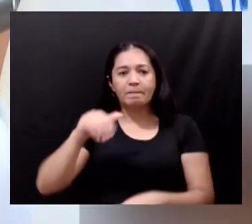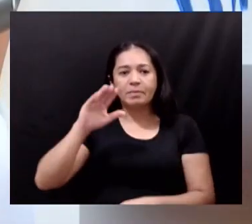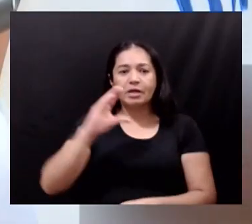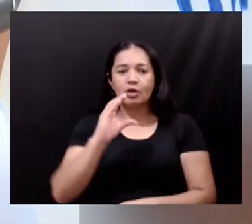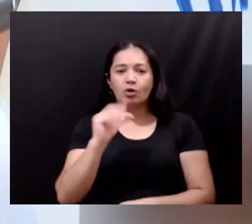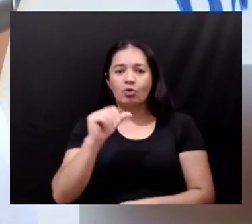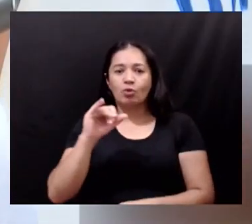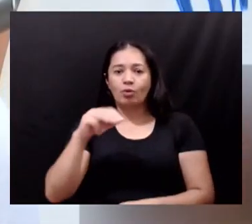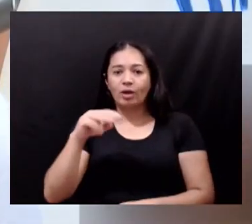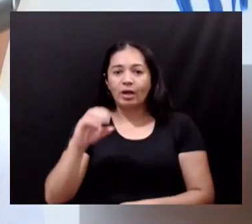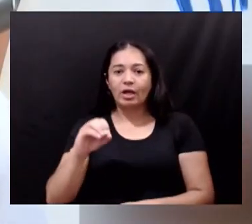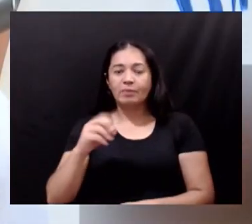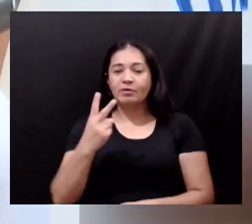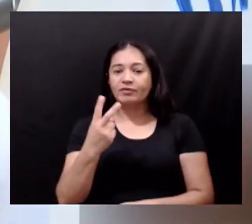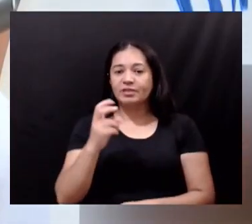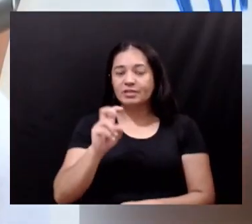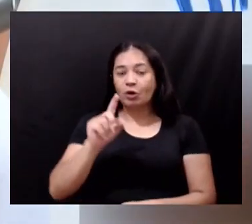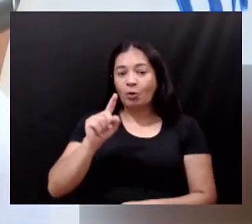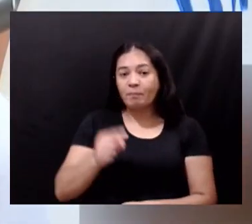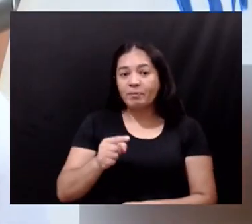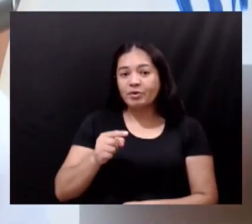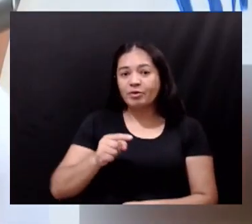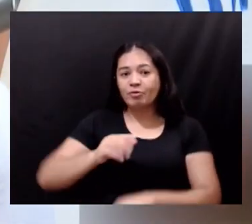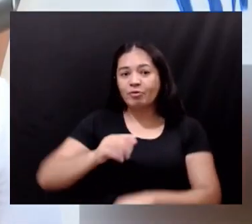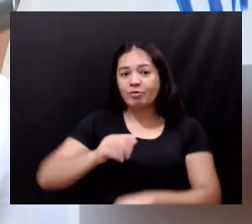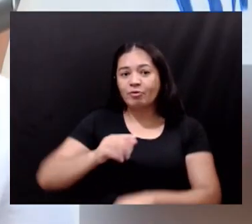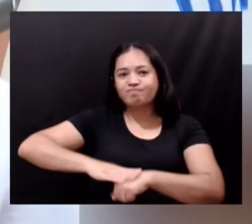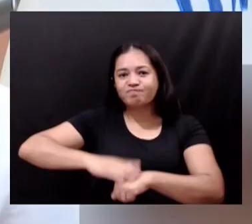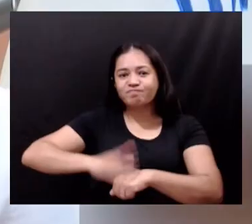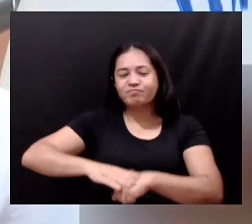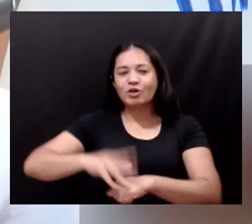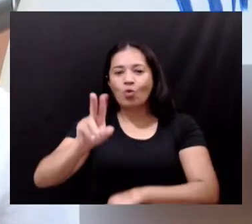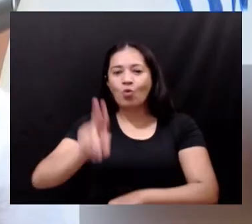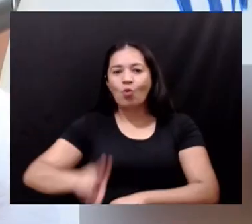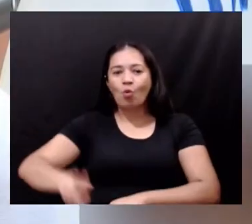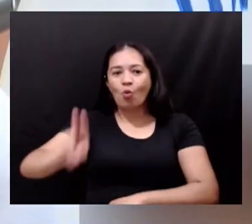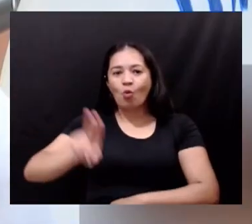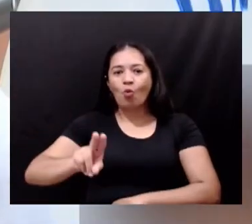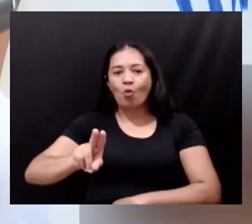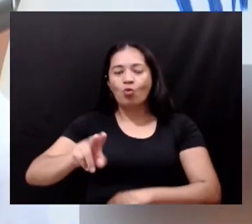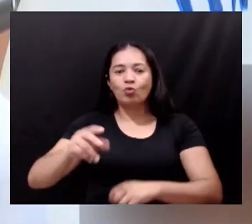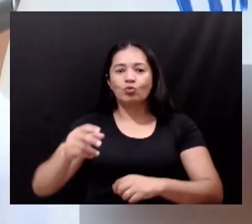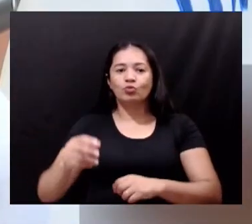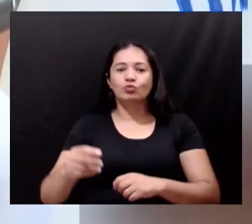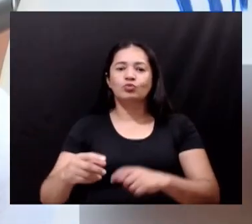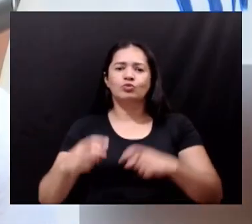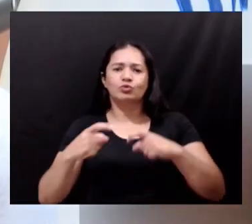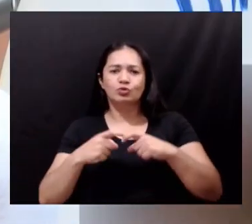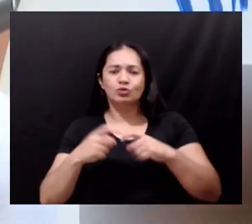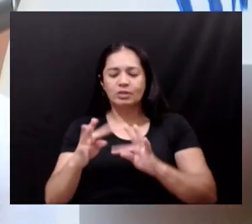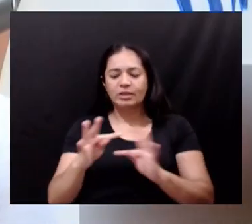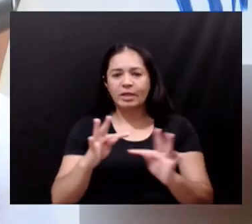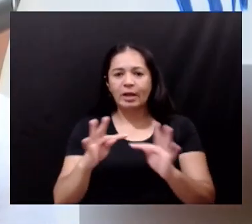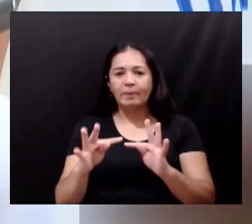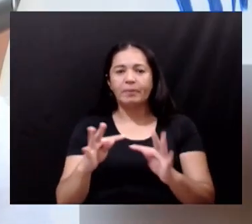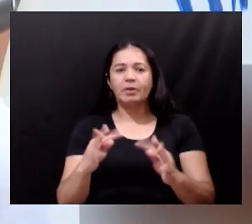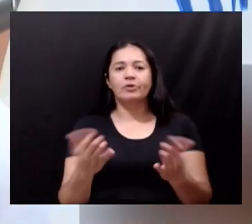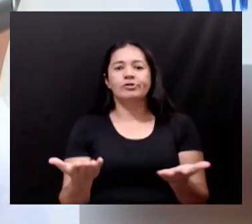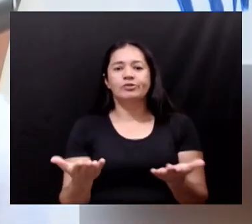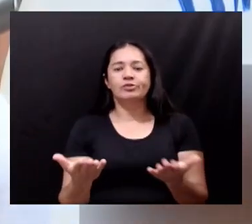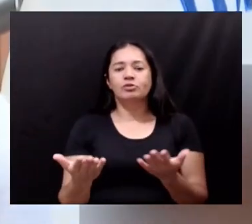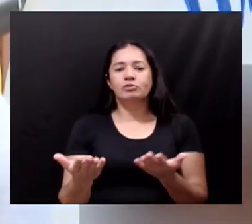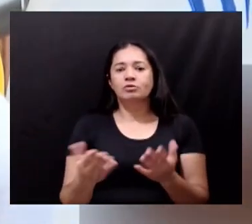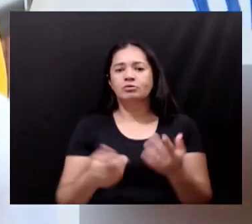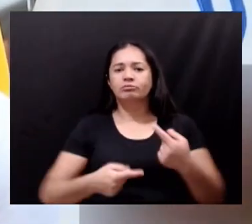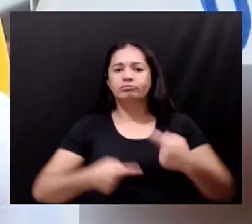mil aplicações. Então, o uso terapêutico da cannabis, né, para a gente promover debates,